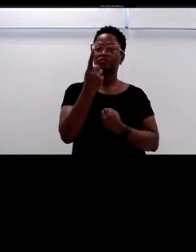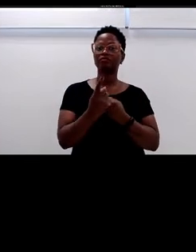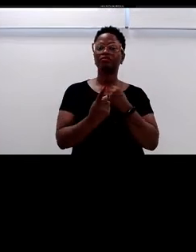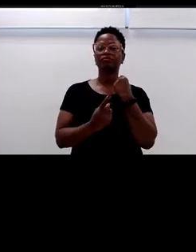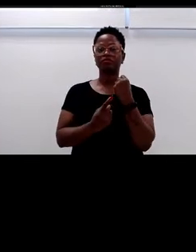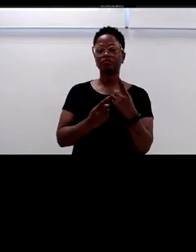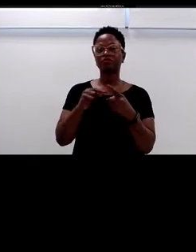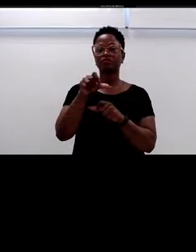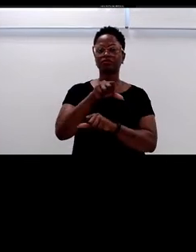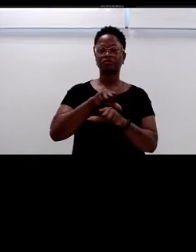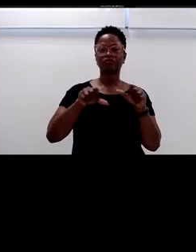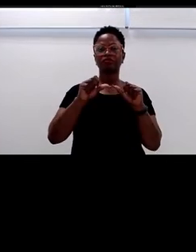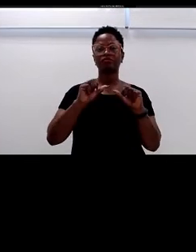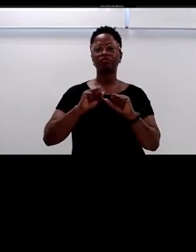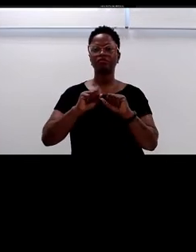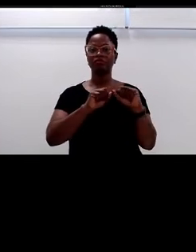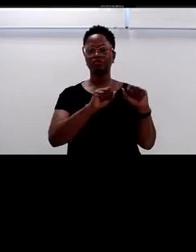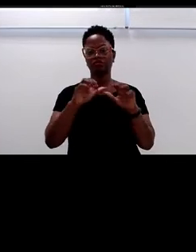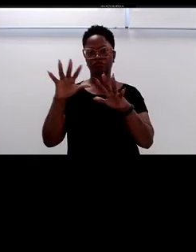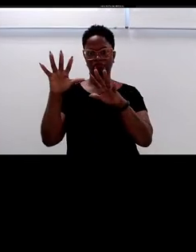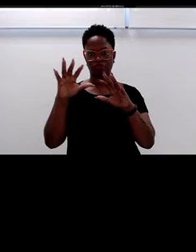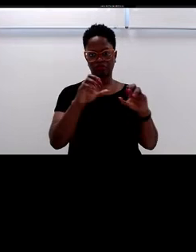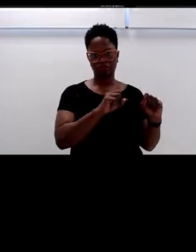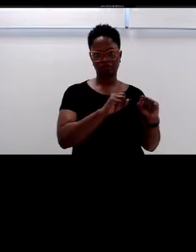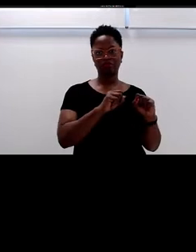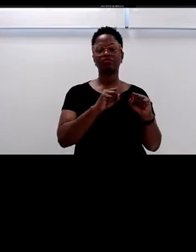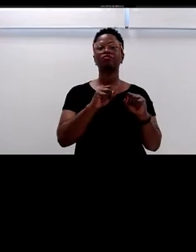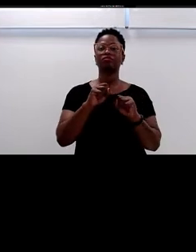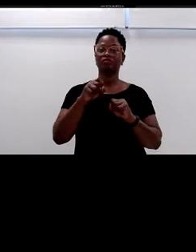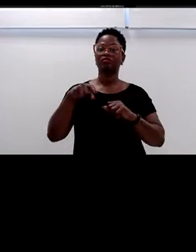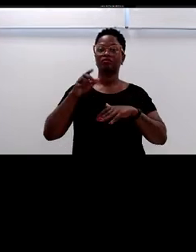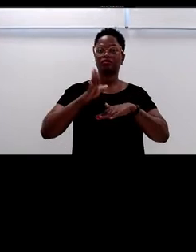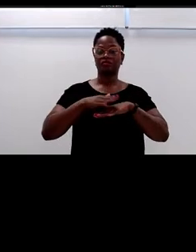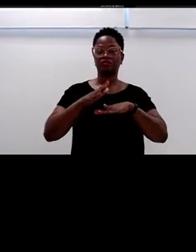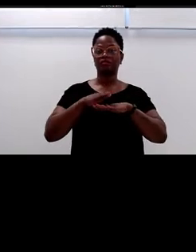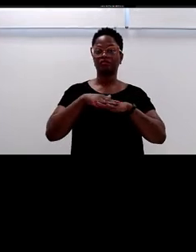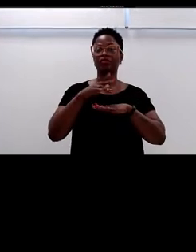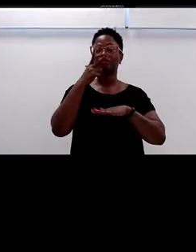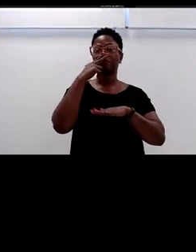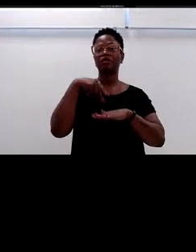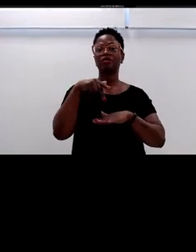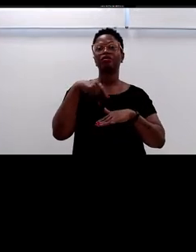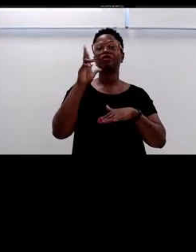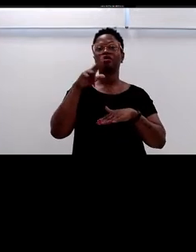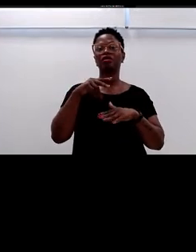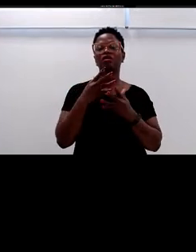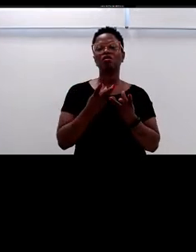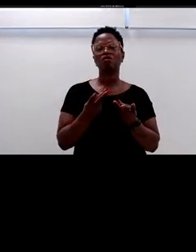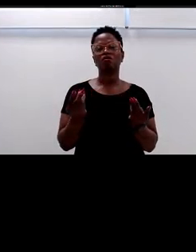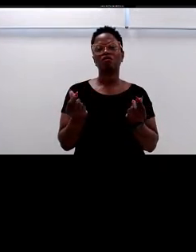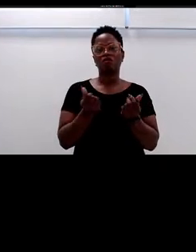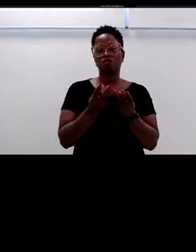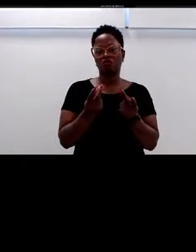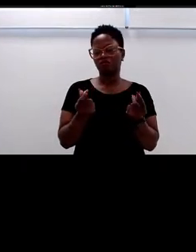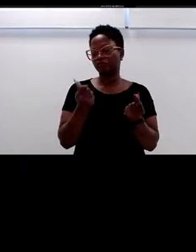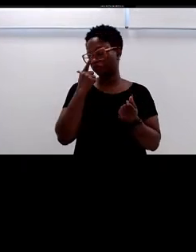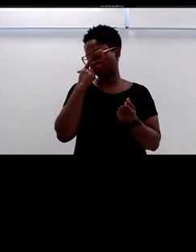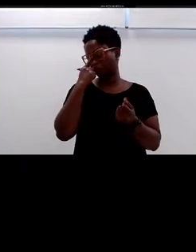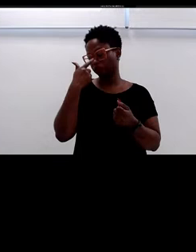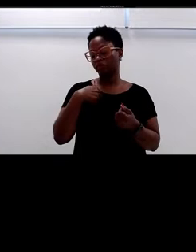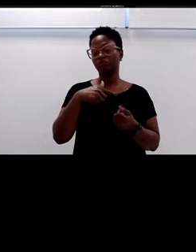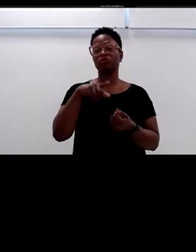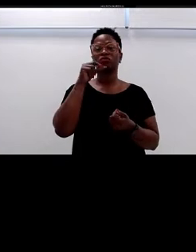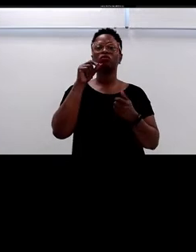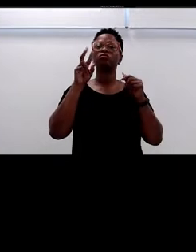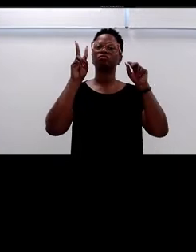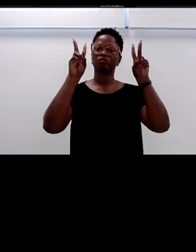claro escuro, até mesmo na sombra. Ele faz um sombreado que era muito suave. Eu escolhi um tema, né,